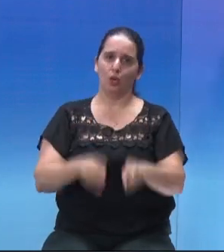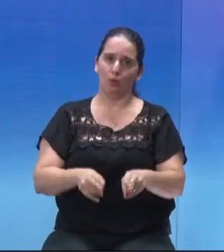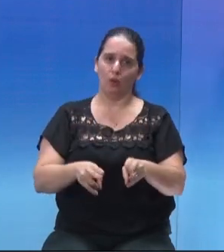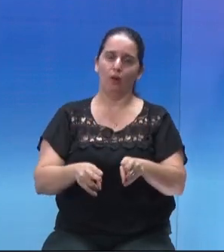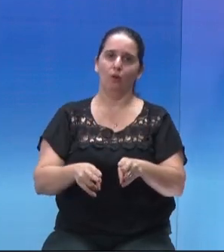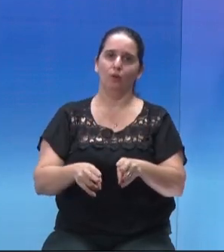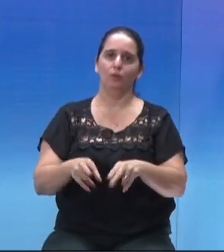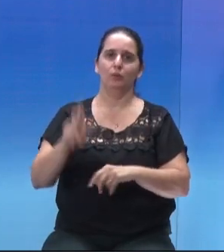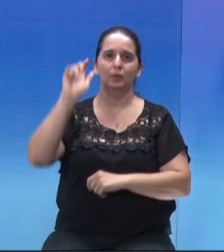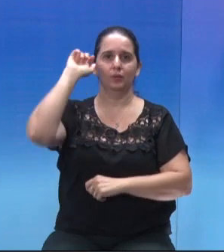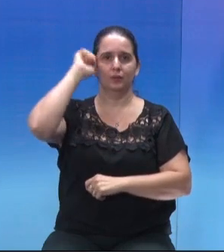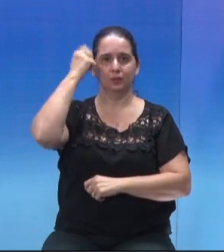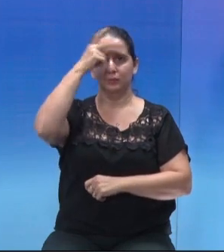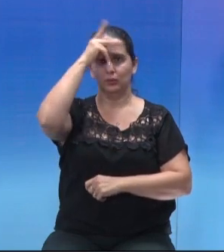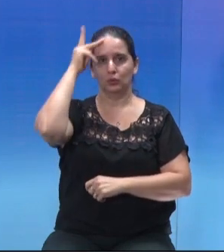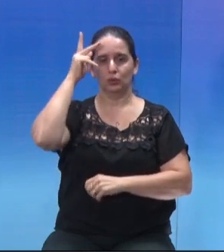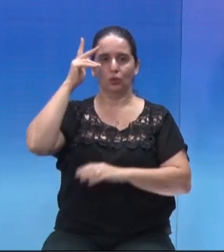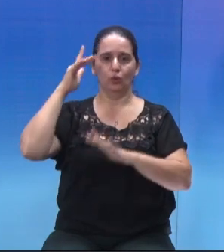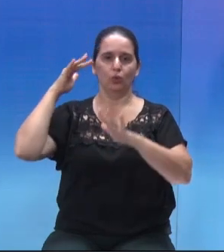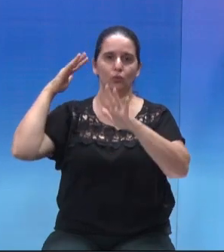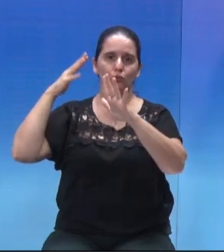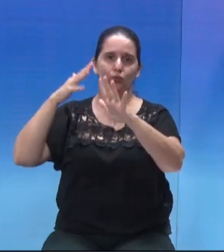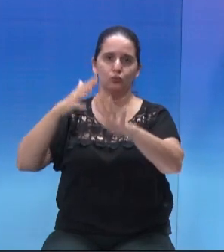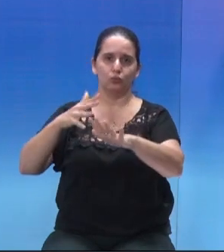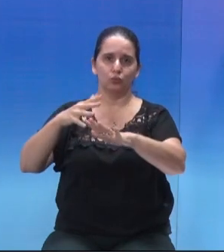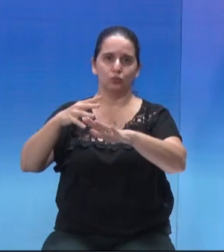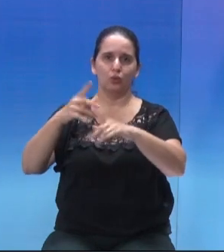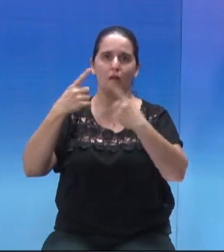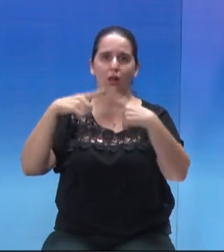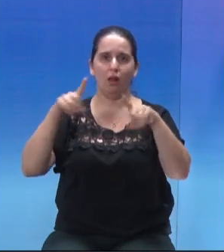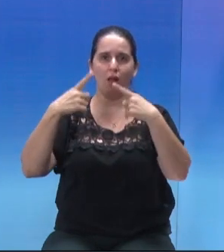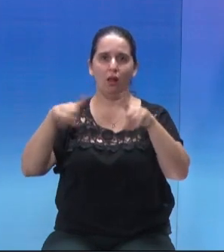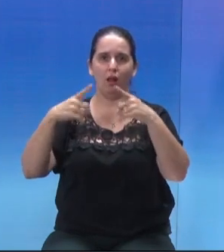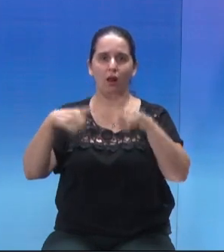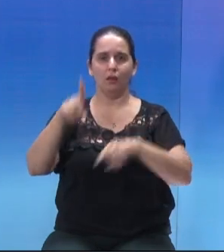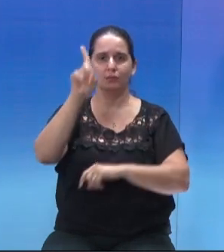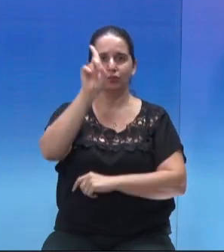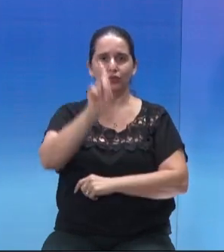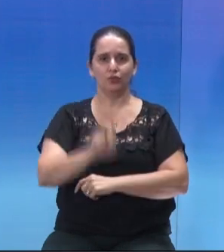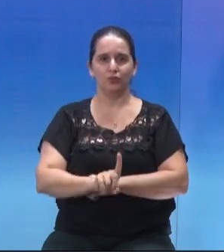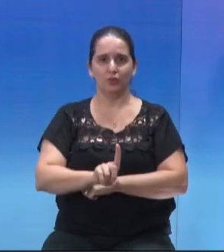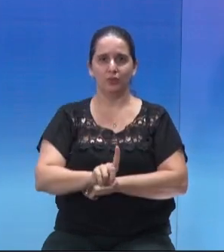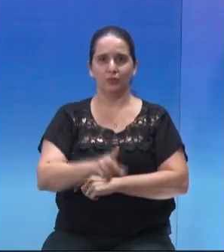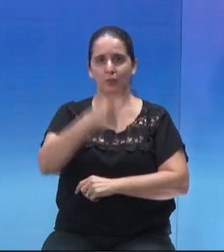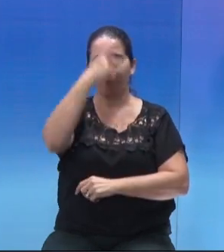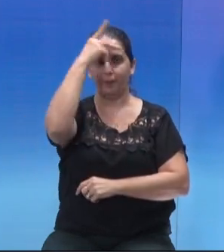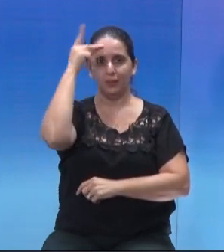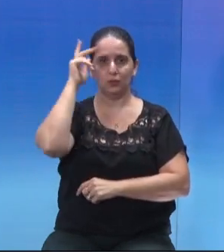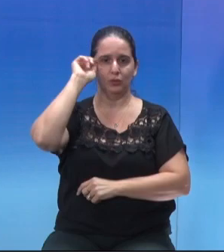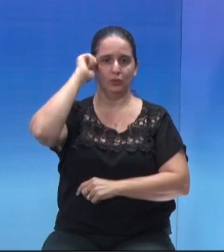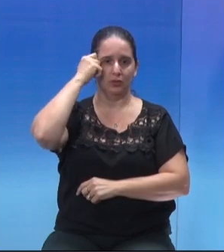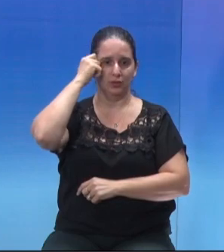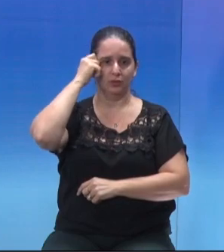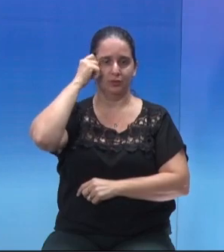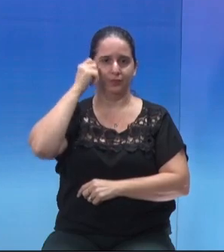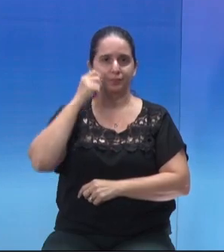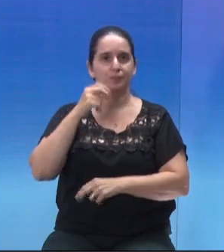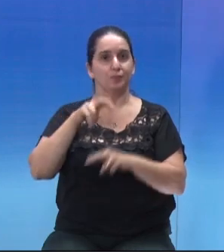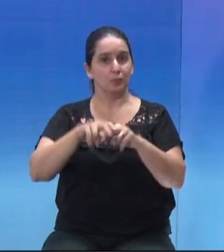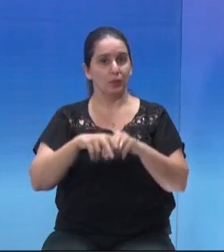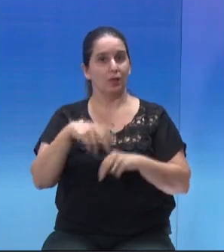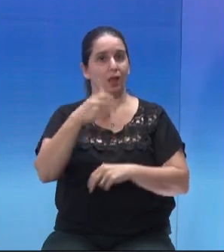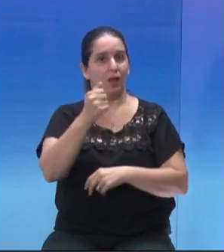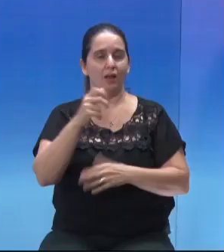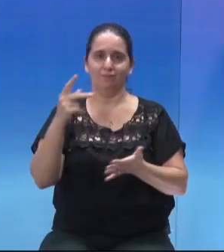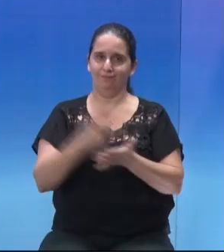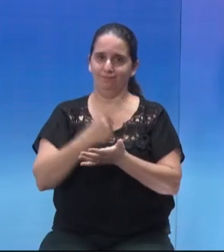direitos civis, né, mas não é essa a questão, porque nós estamos falando sobre direitos civis dos negros, então vamos descartar a letra A, vamos para a letra